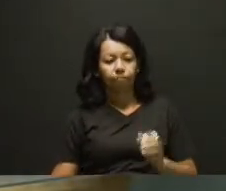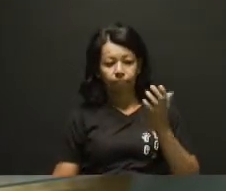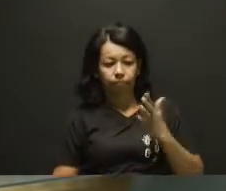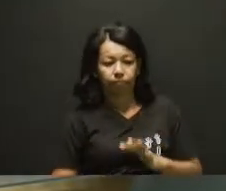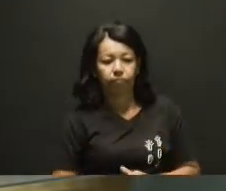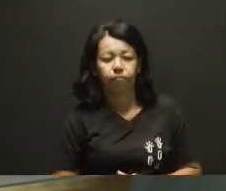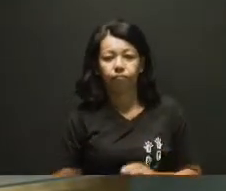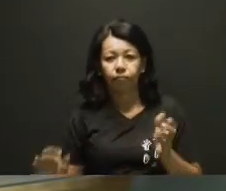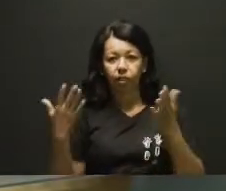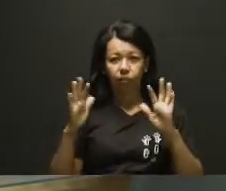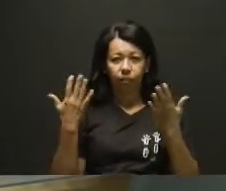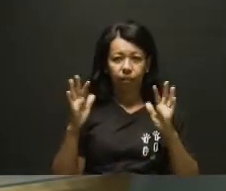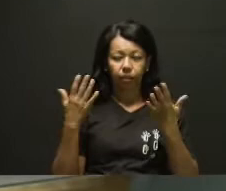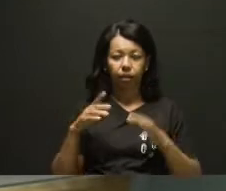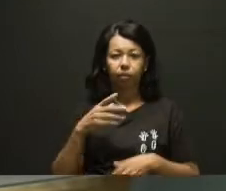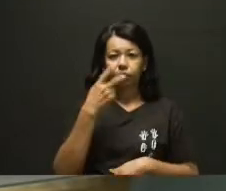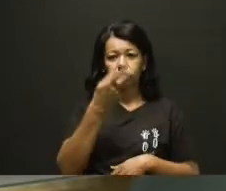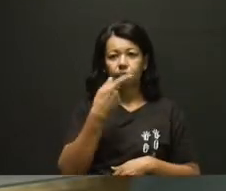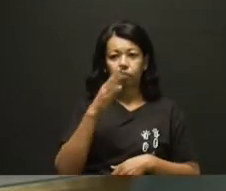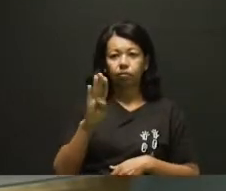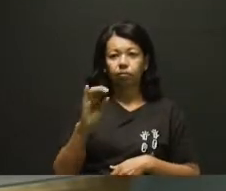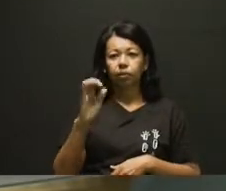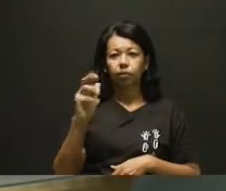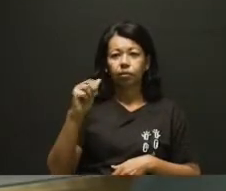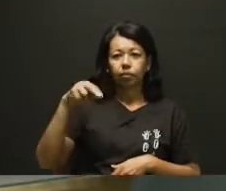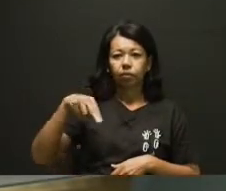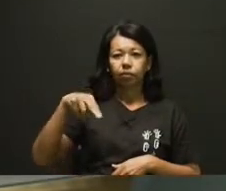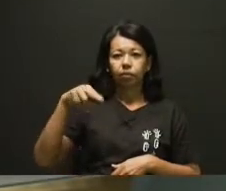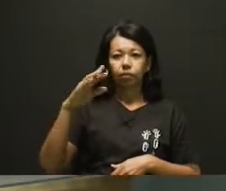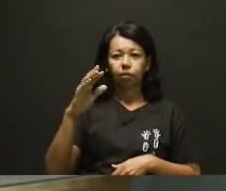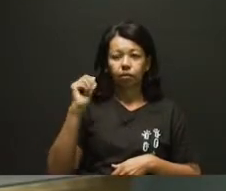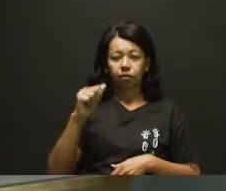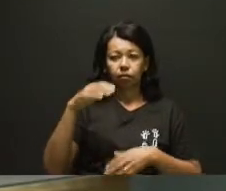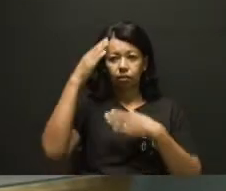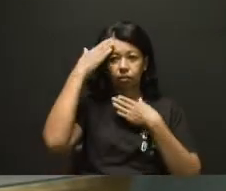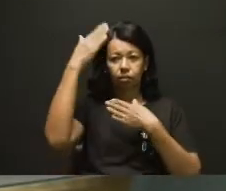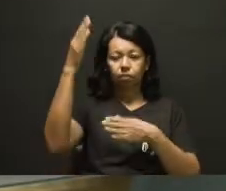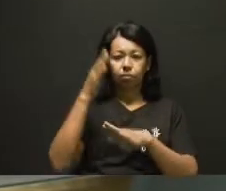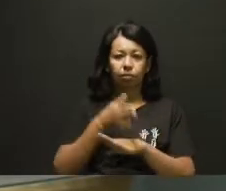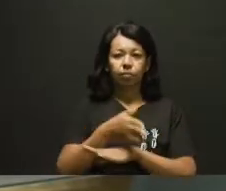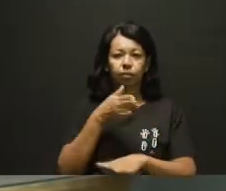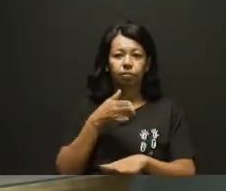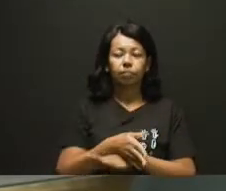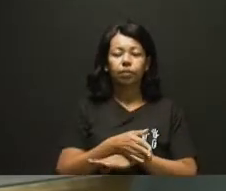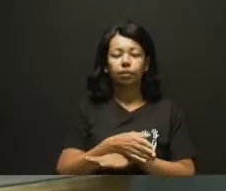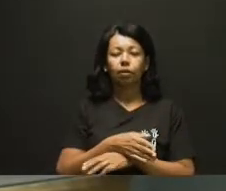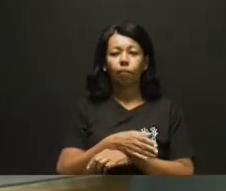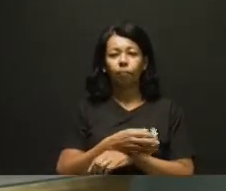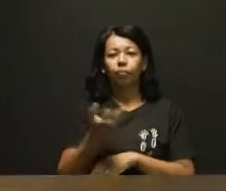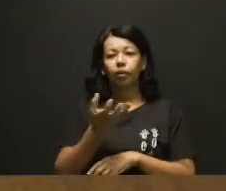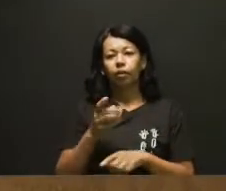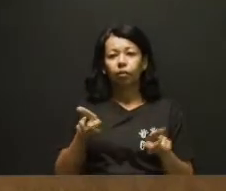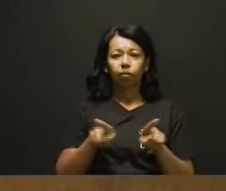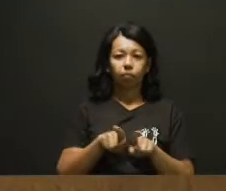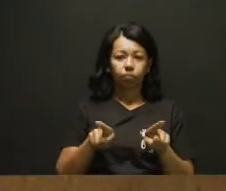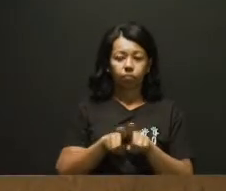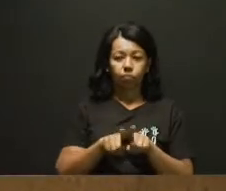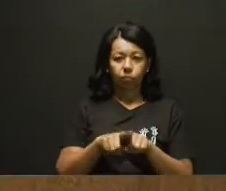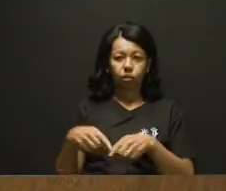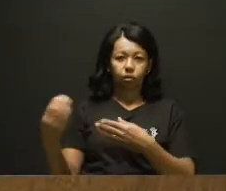muito obrigado pela fala bianca agradecemos a sua participação que agora está fazendo o